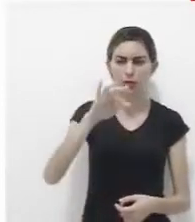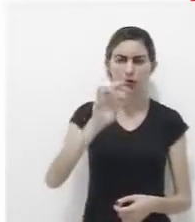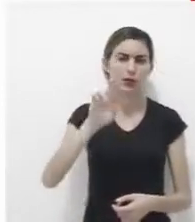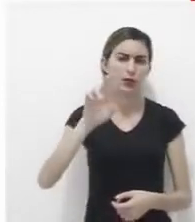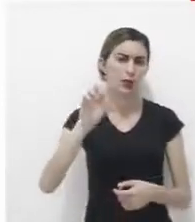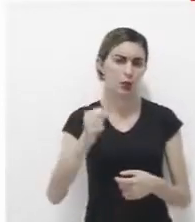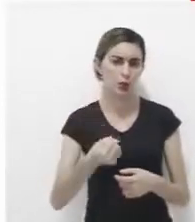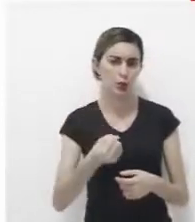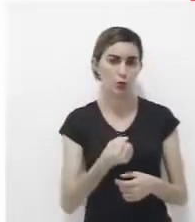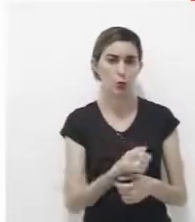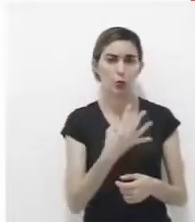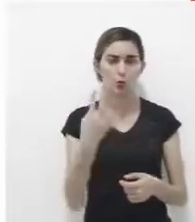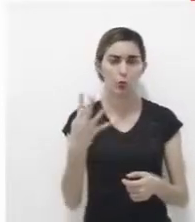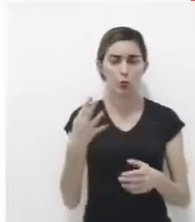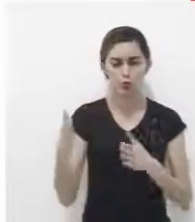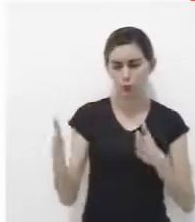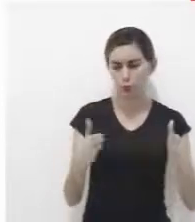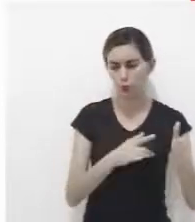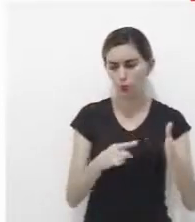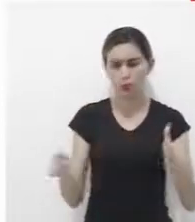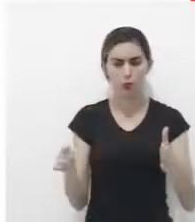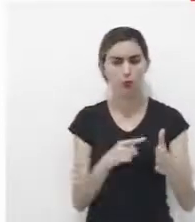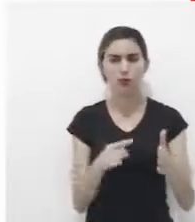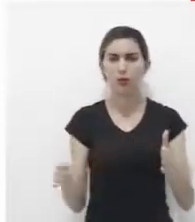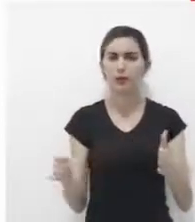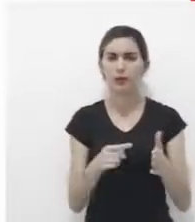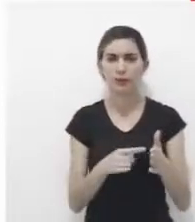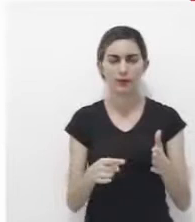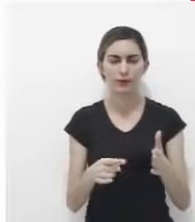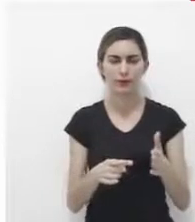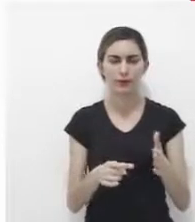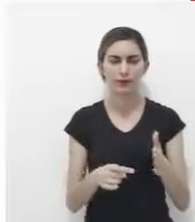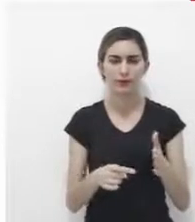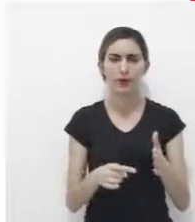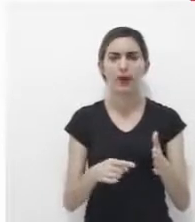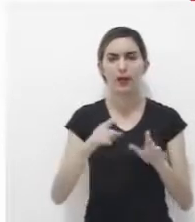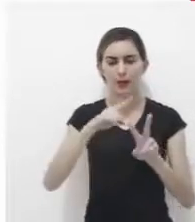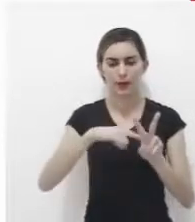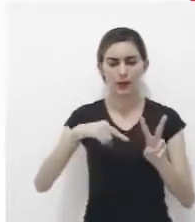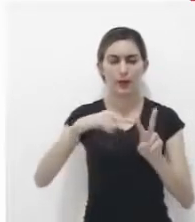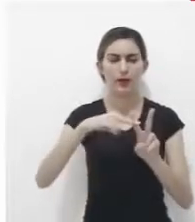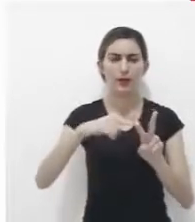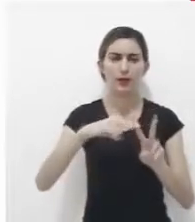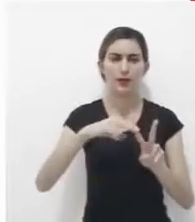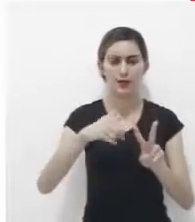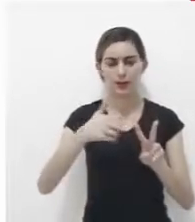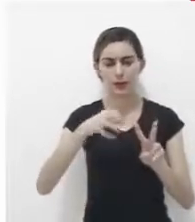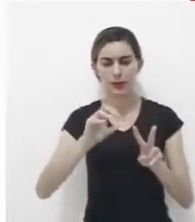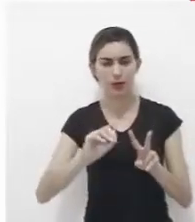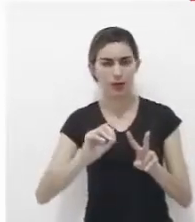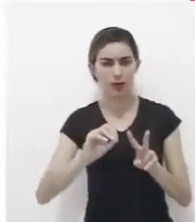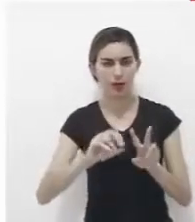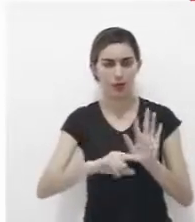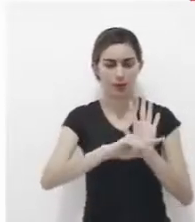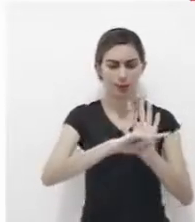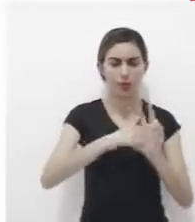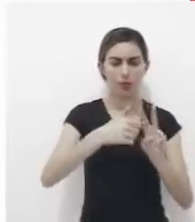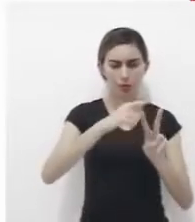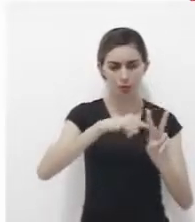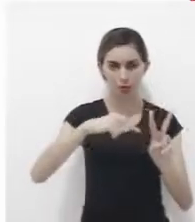números inteiros que estão compreendidos entre o intervalo da raiz de